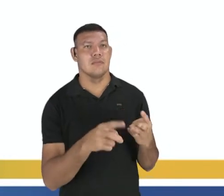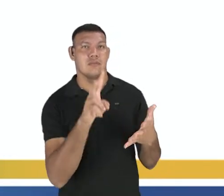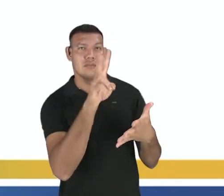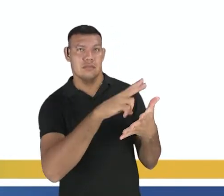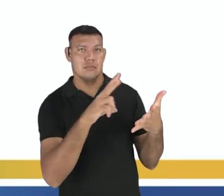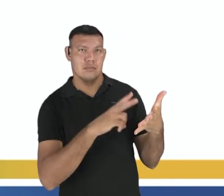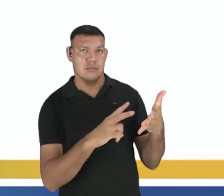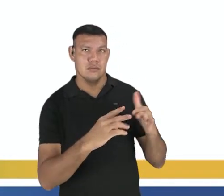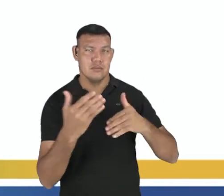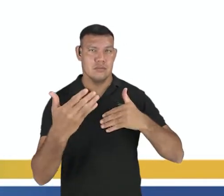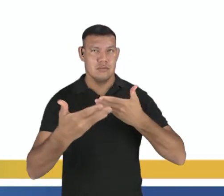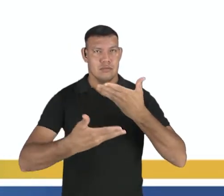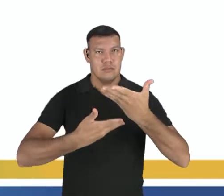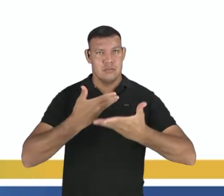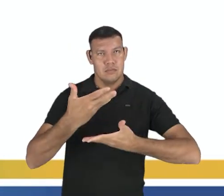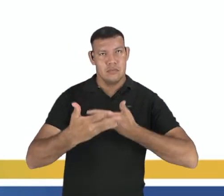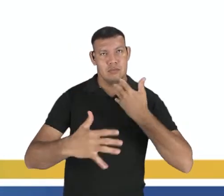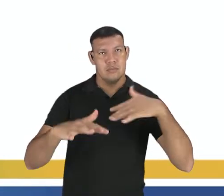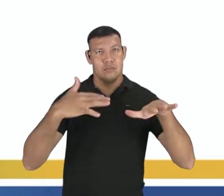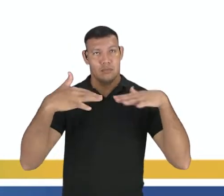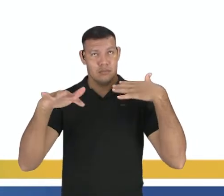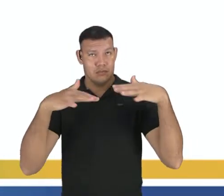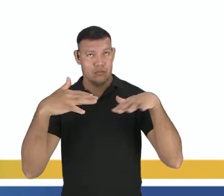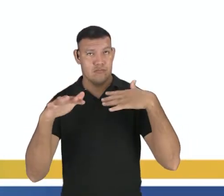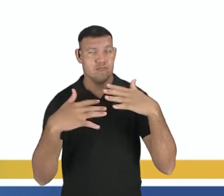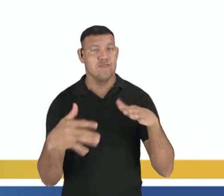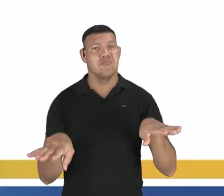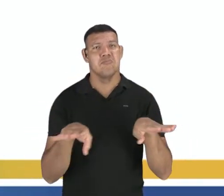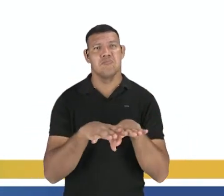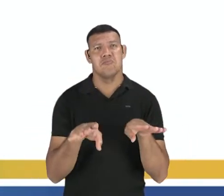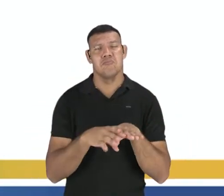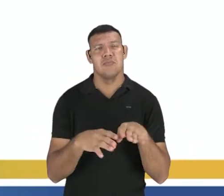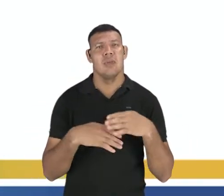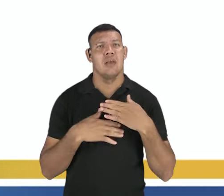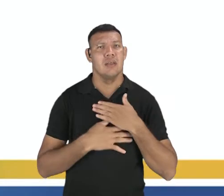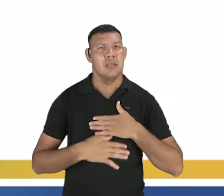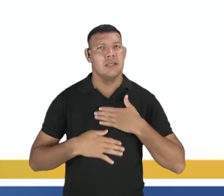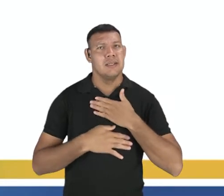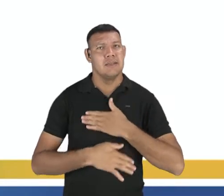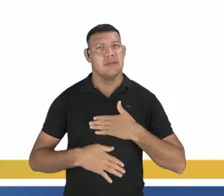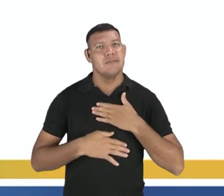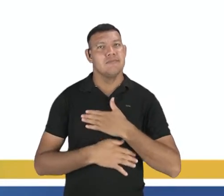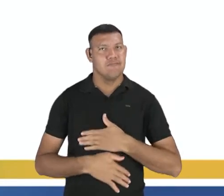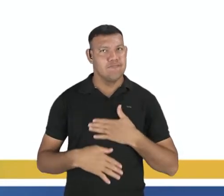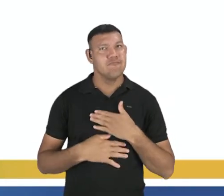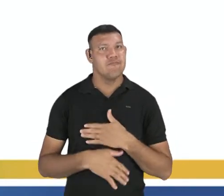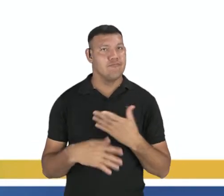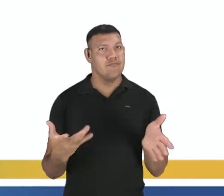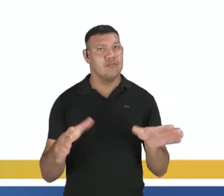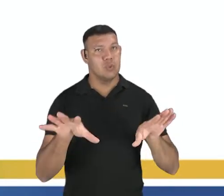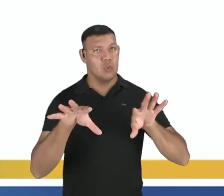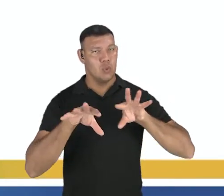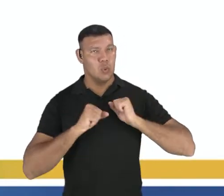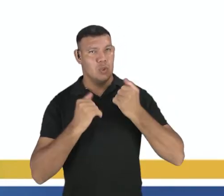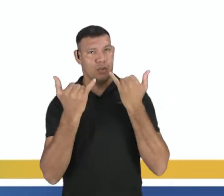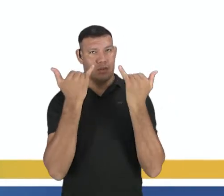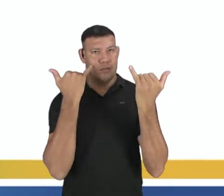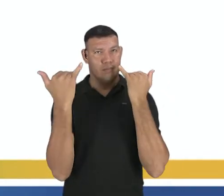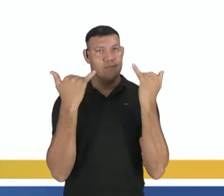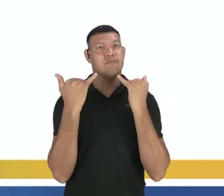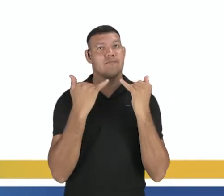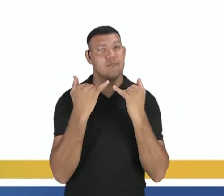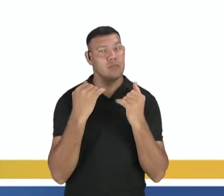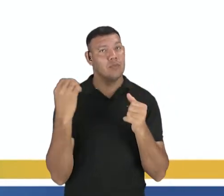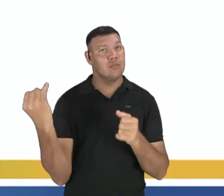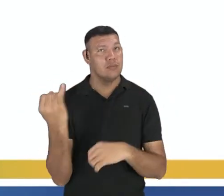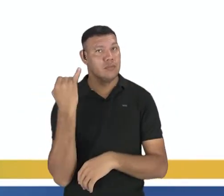a leitura dinâmica e descontraída é uma das melhores formas de adquirir informação. O ideal é que se aprenda a ler